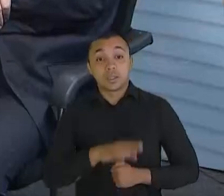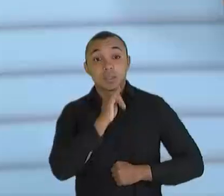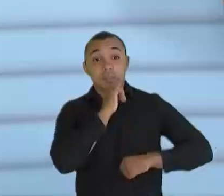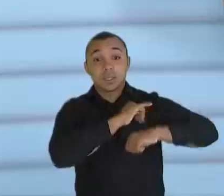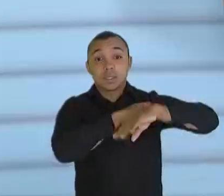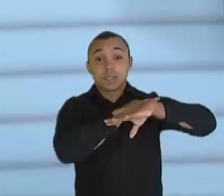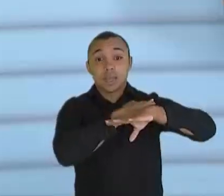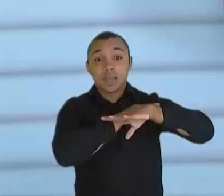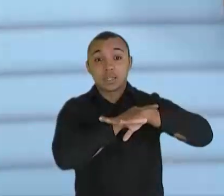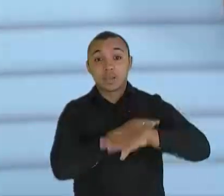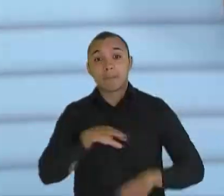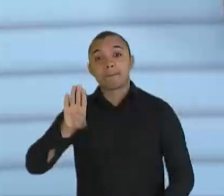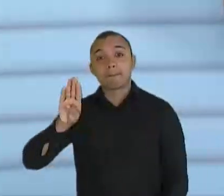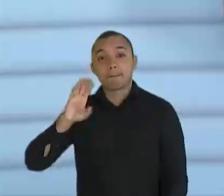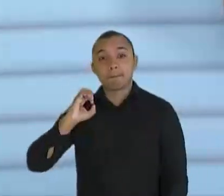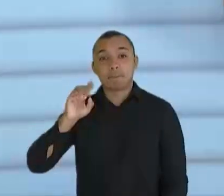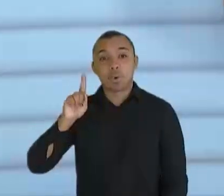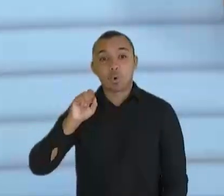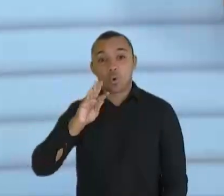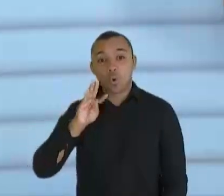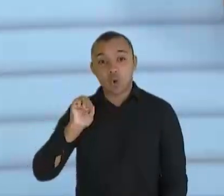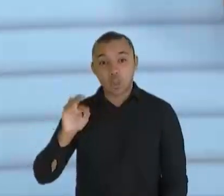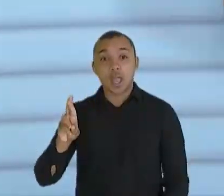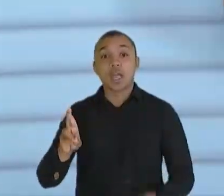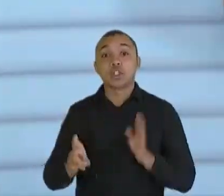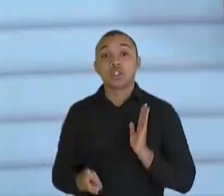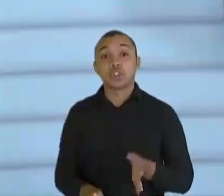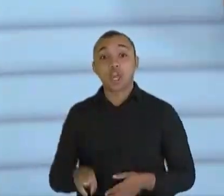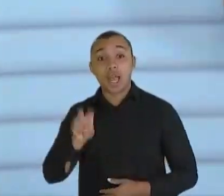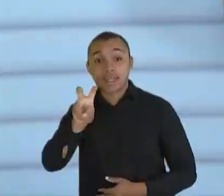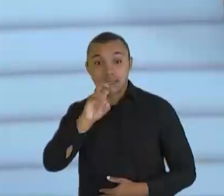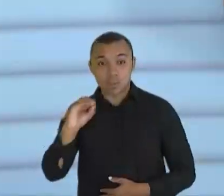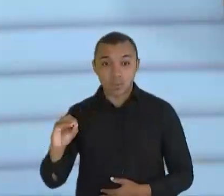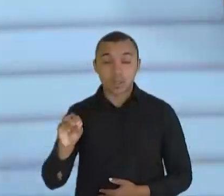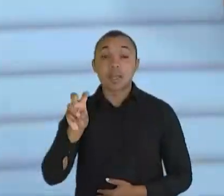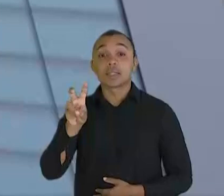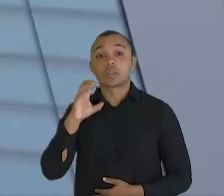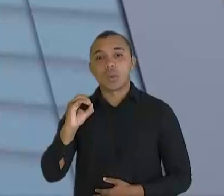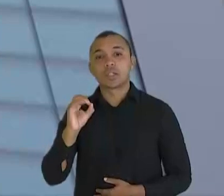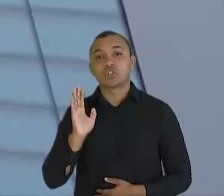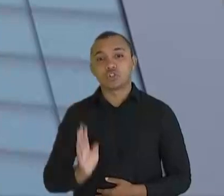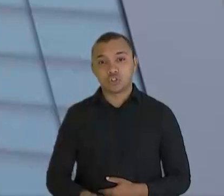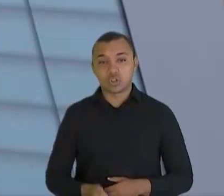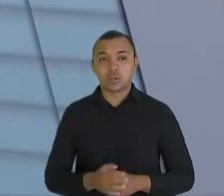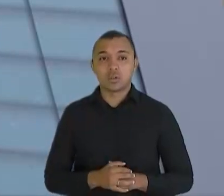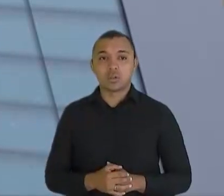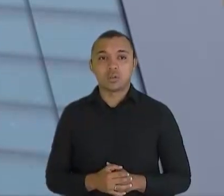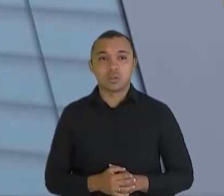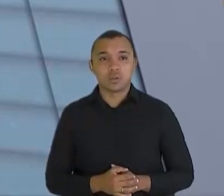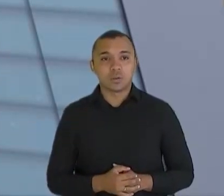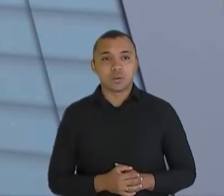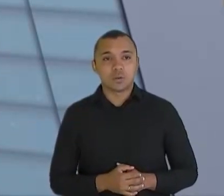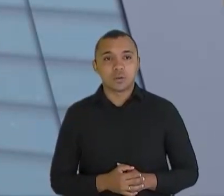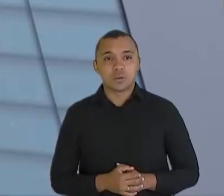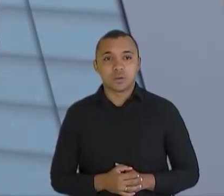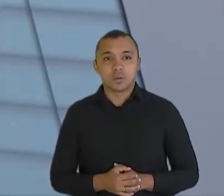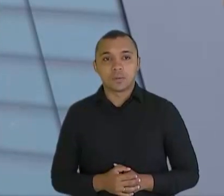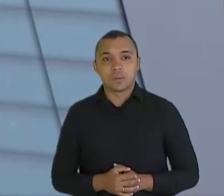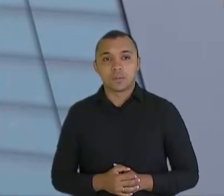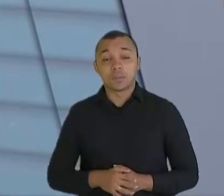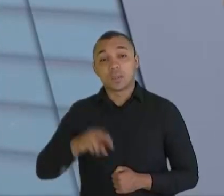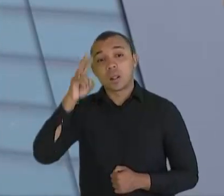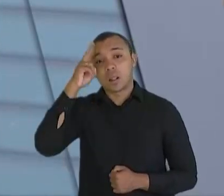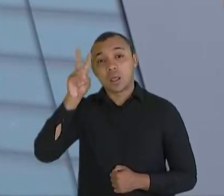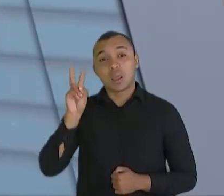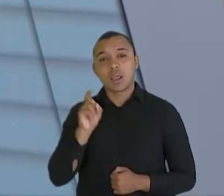Bogotá já teve... 50 homicídios para cada 100 mil habitantes. Você se lembra de um seminário internacional que teve aqui, na época do Zezinho, que era o presidente, e